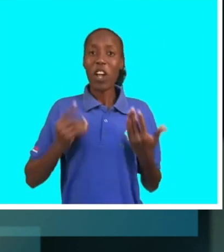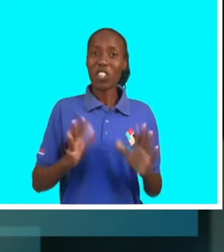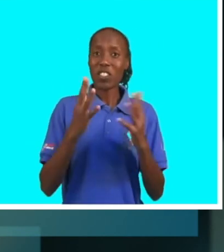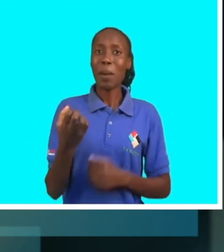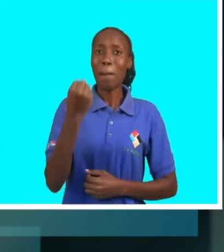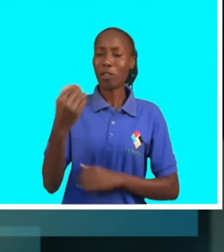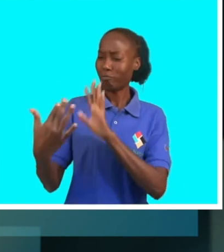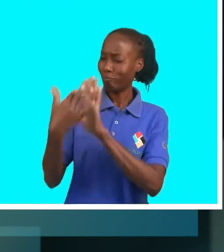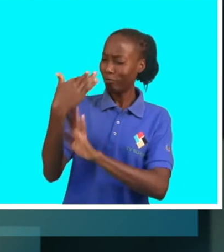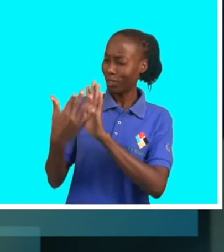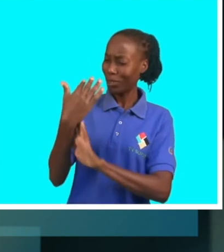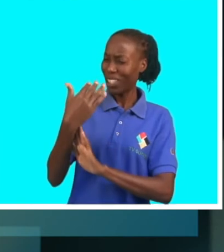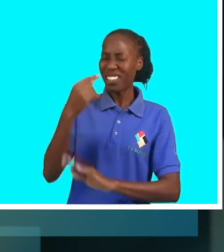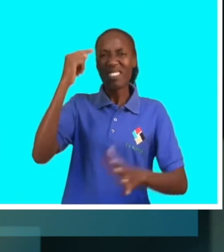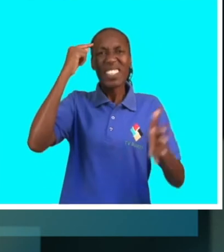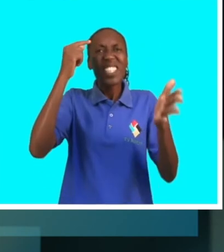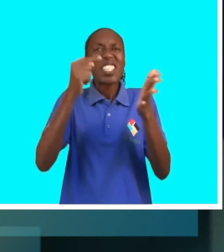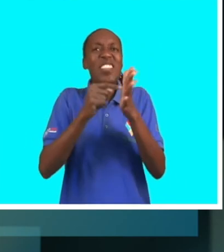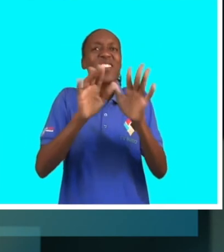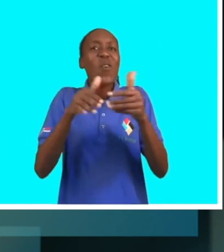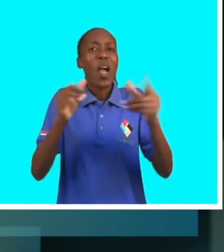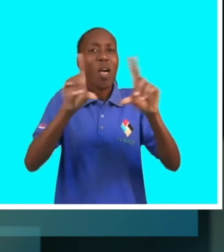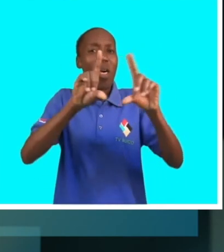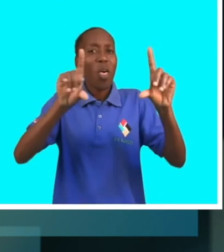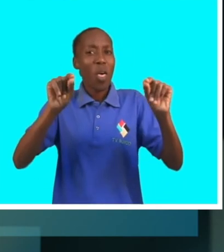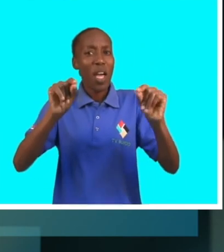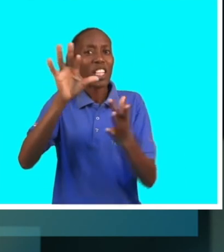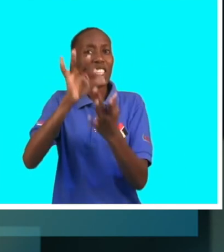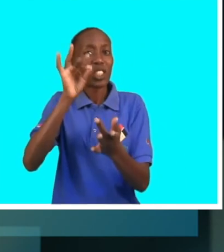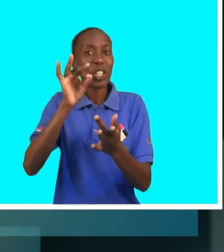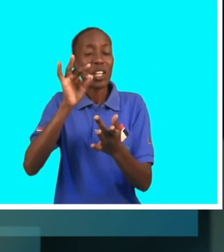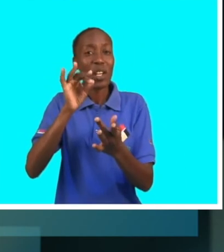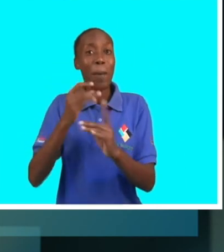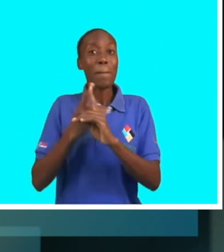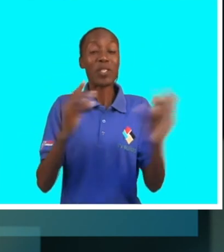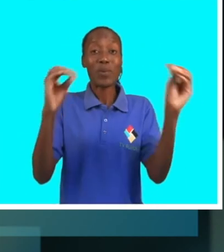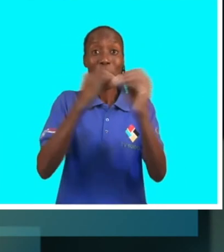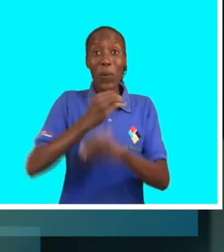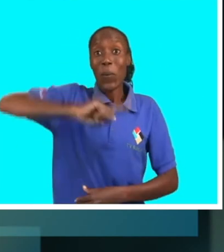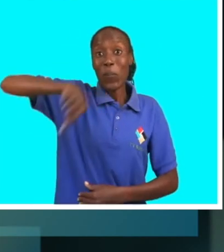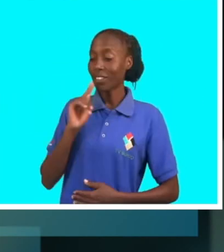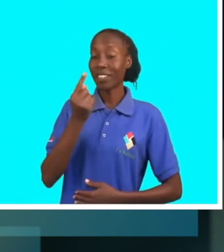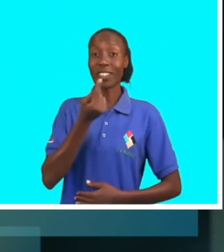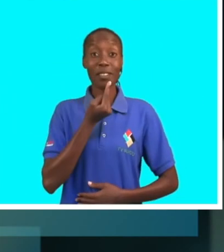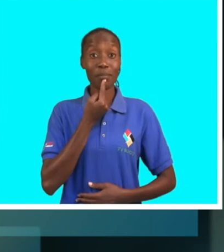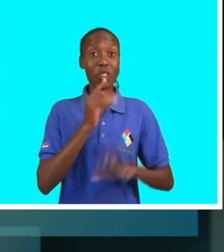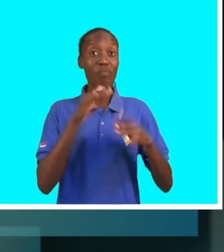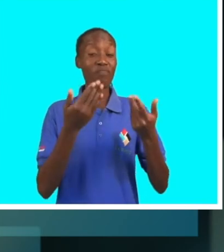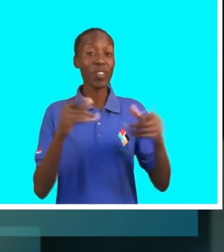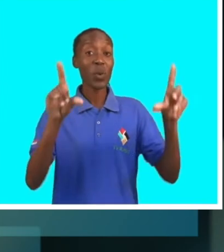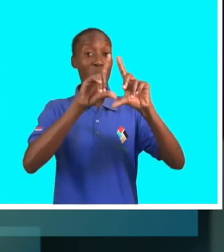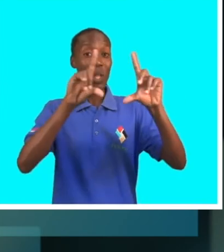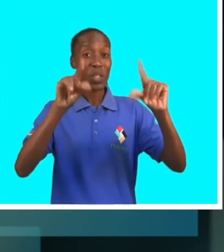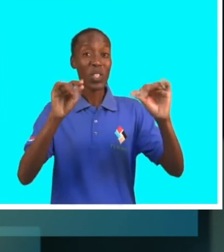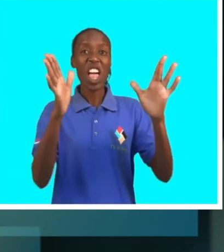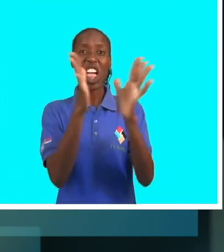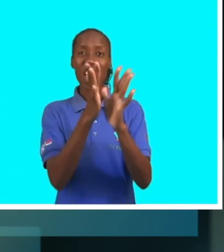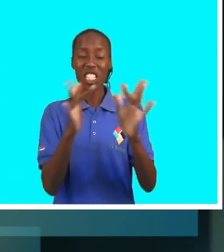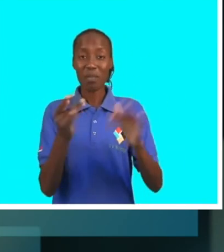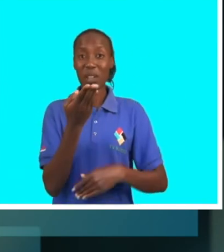podes nos dar um conceito em relação do tema que escolhemos hoje. Nada para nós, sem nós. Em termos muito